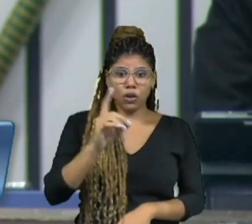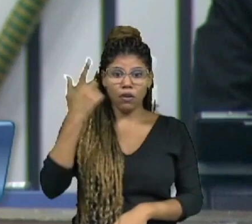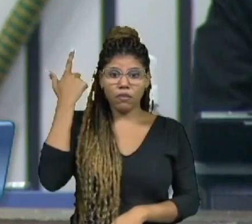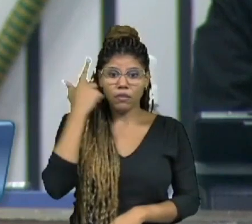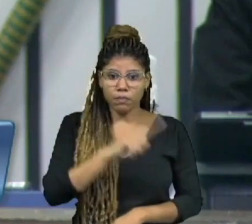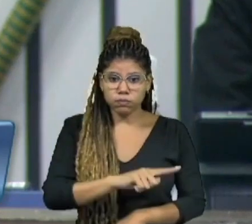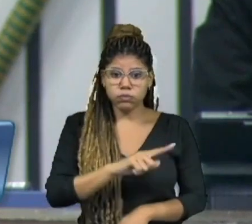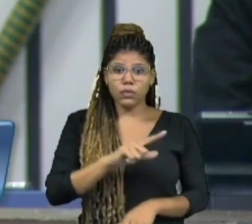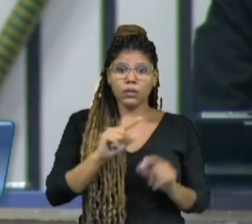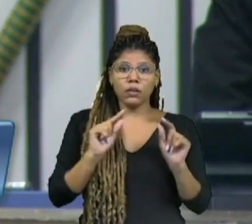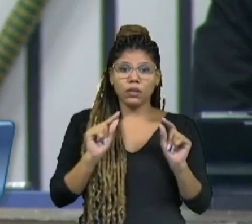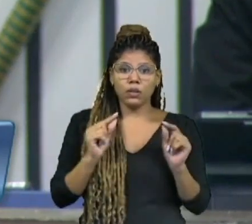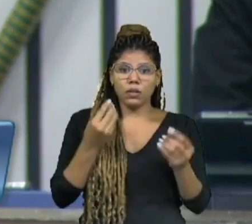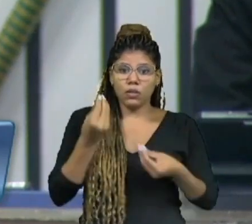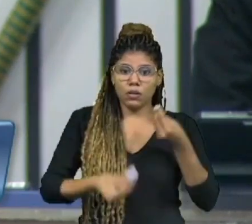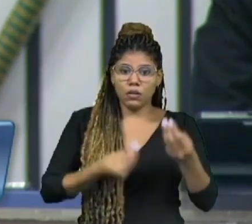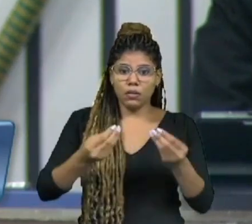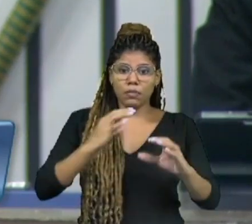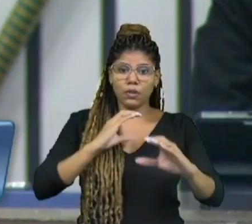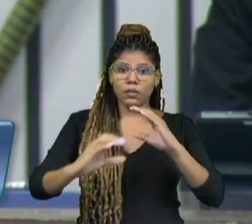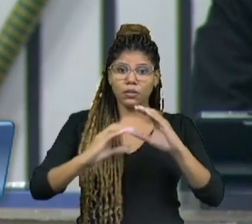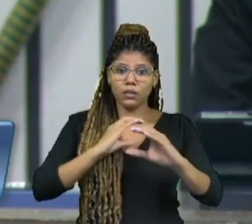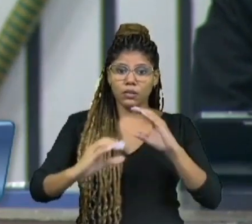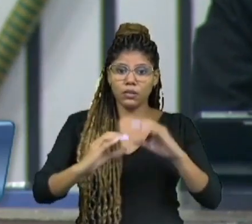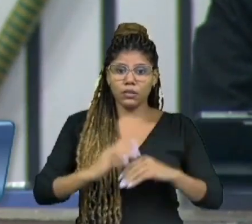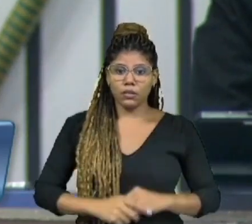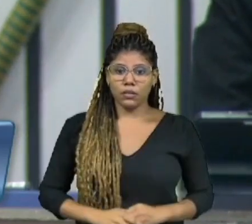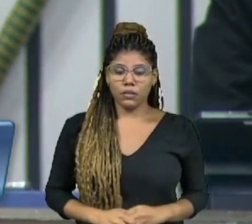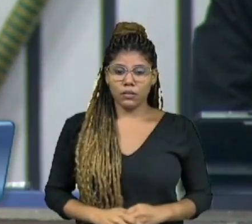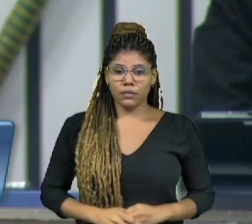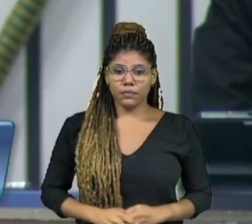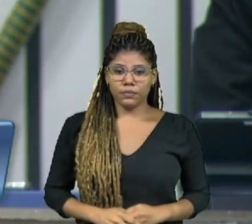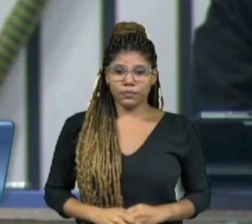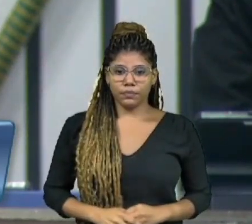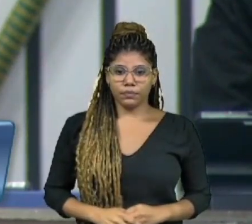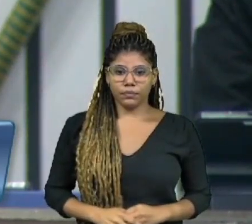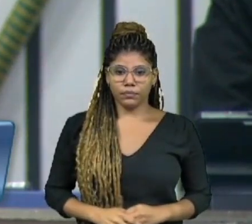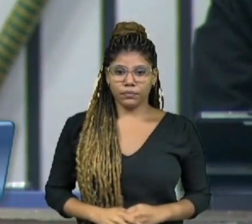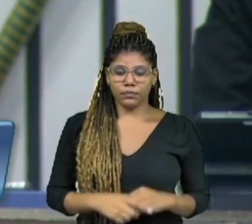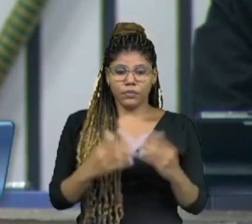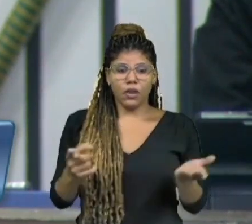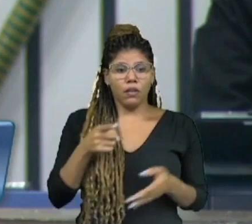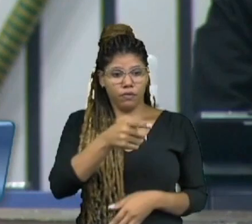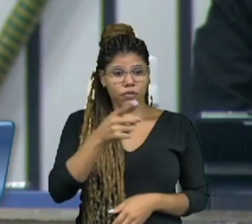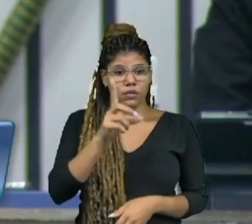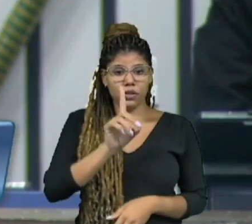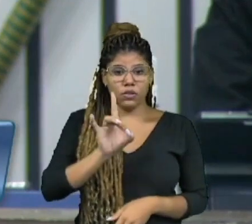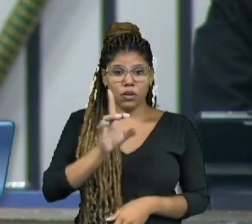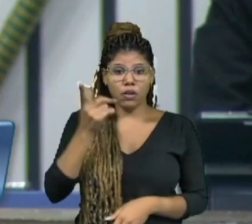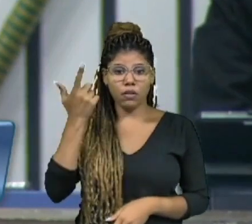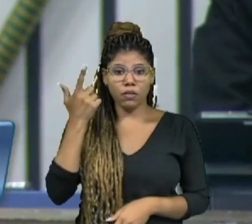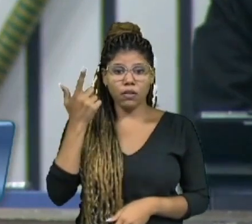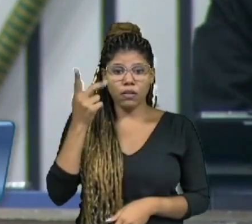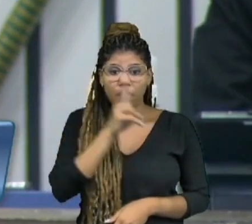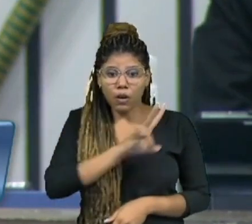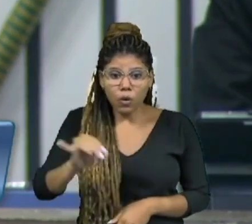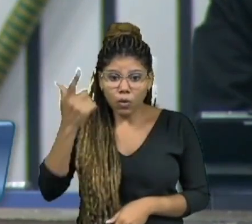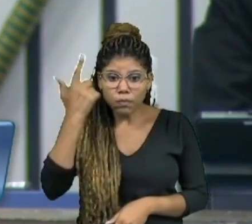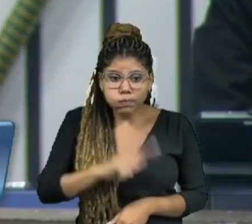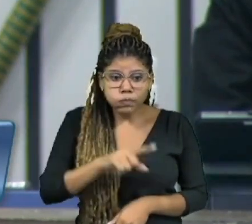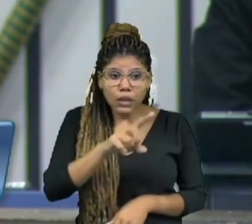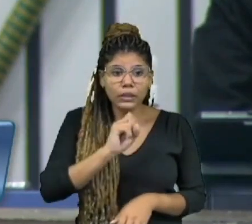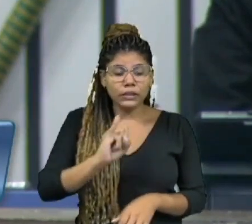que a senhora está desejando pelo diálogo. A senhora só vai conquistar aquilo que a senhora espera pelo